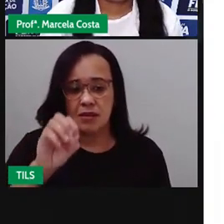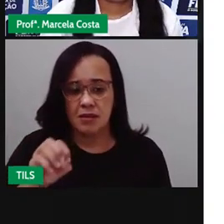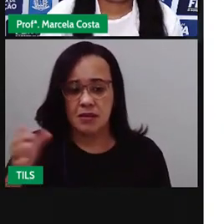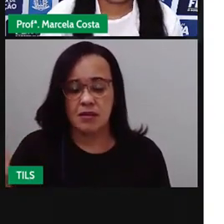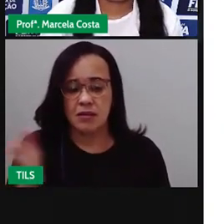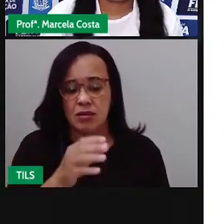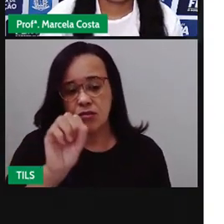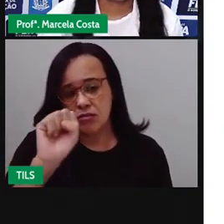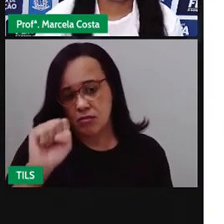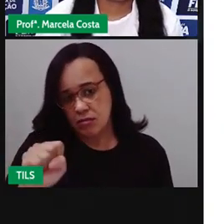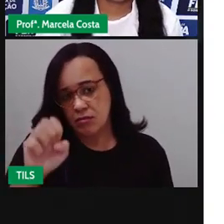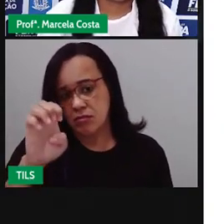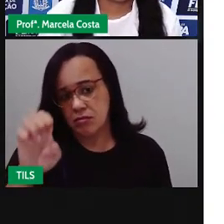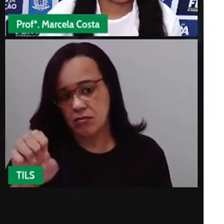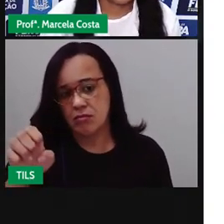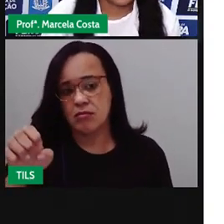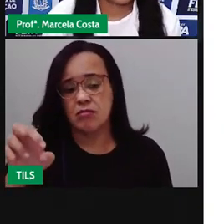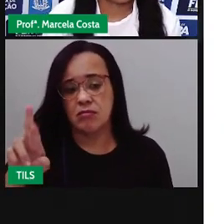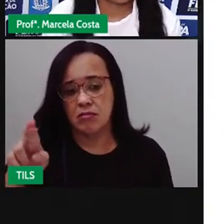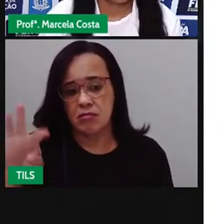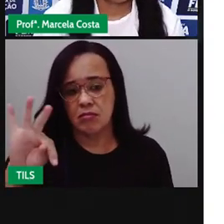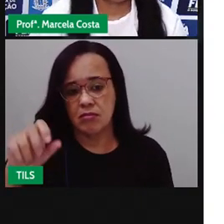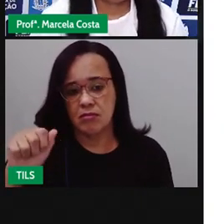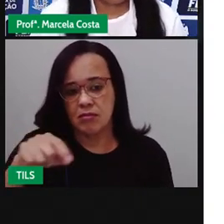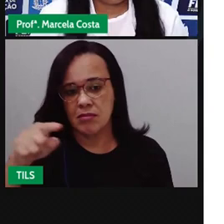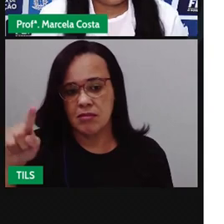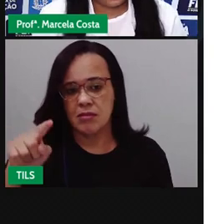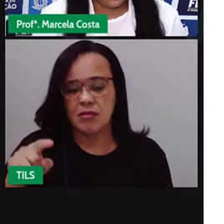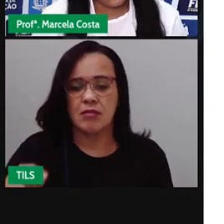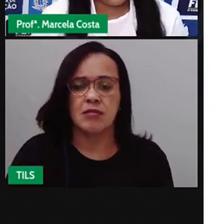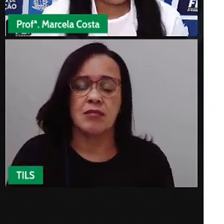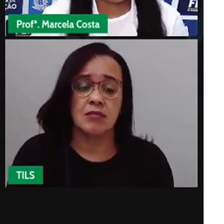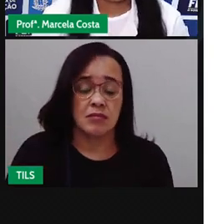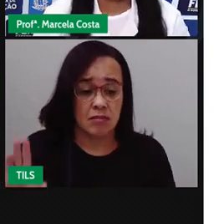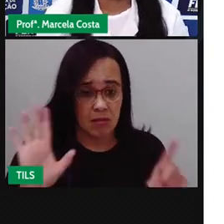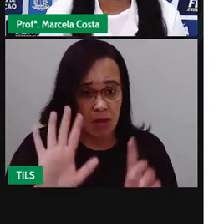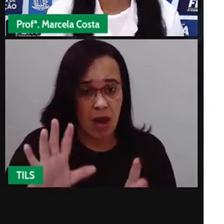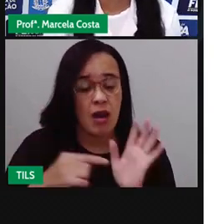Agora, criançada, quero mostrar para vocês um cordel